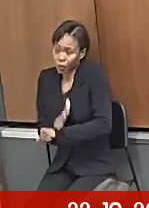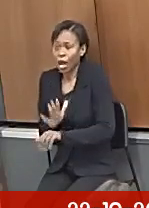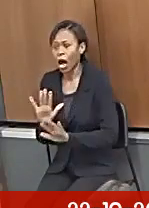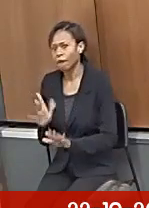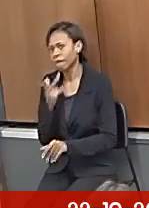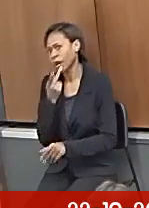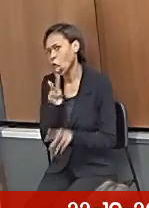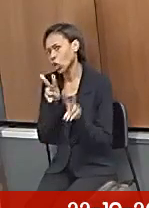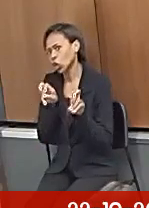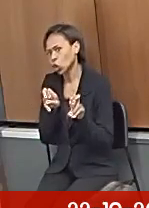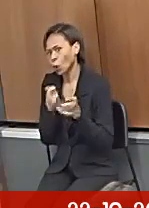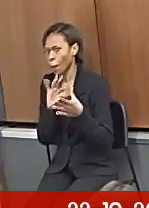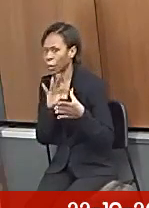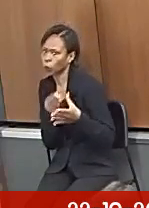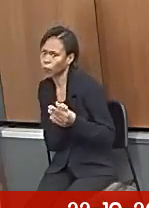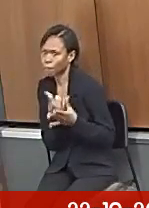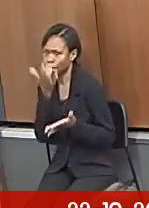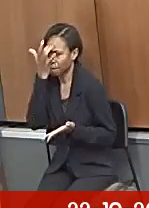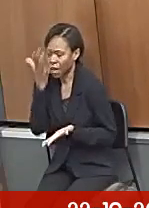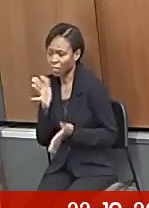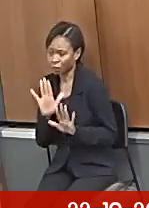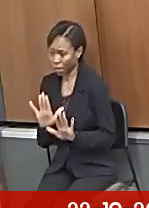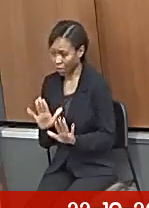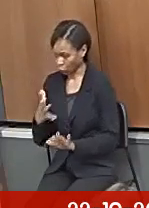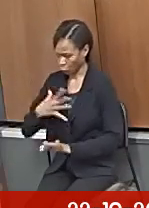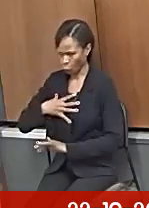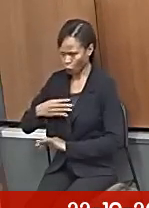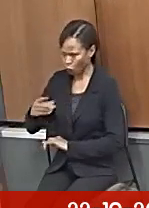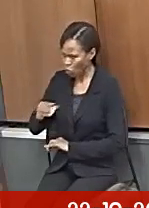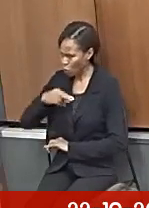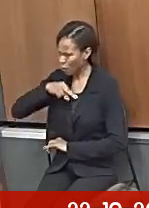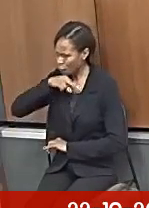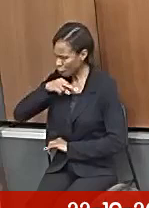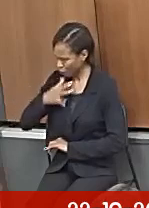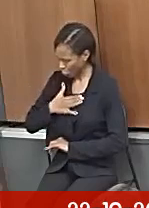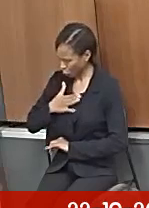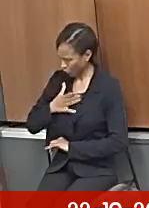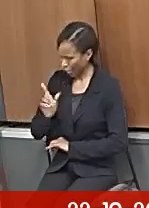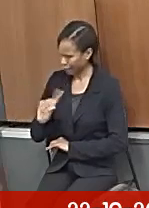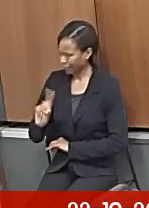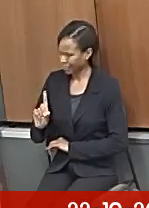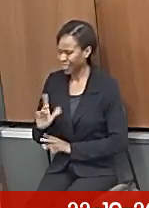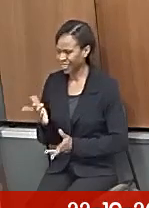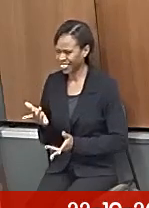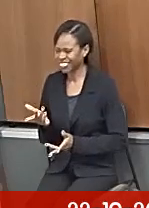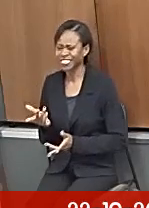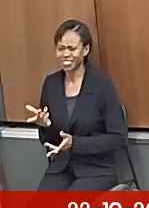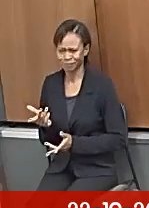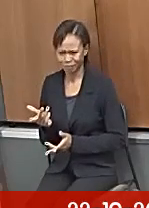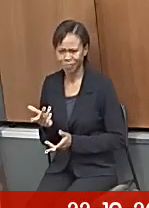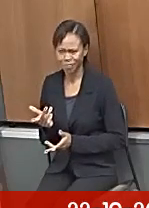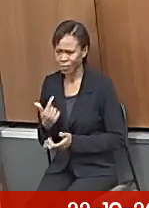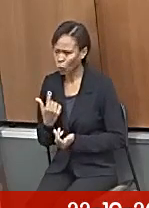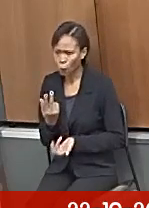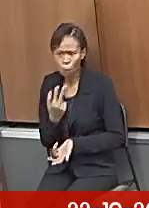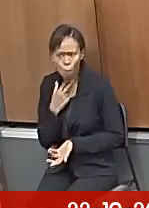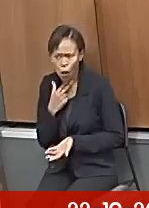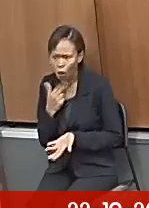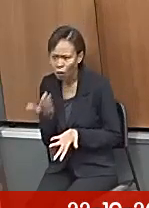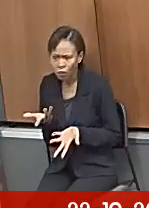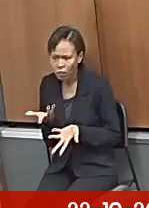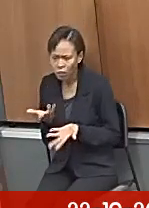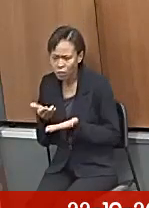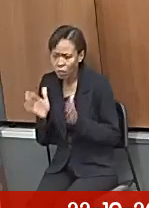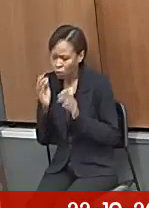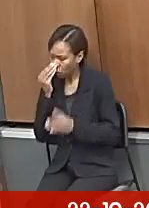fácil. Desde que não seja com meu filho, com meu neto, desde que não seja na sala, a A gente vê isso, gente. A gente não pode fechar os olhos para